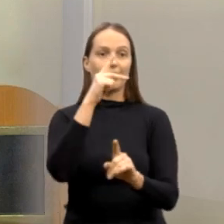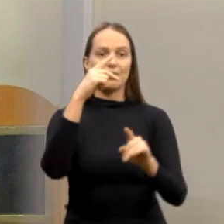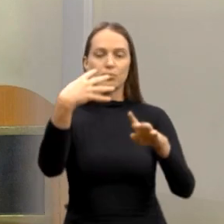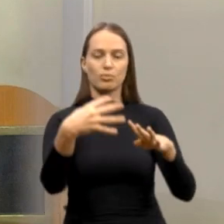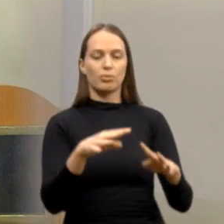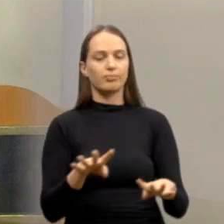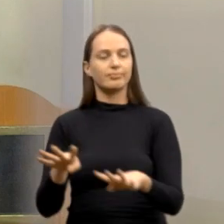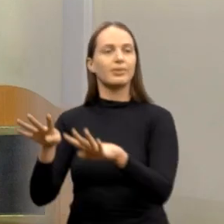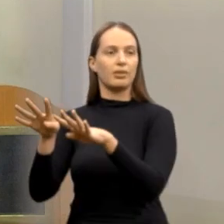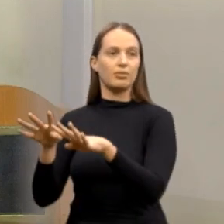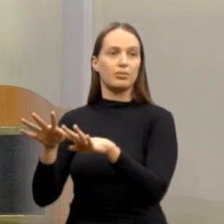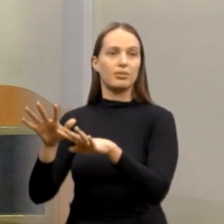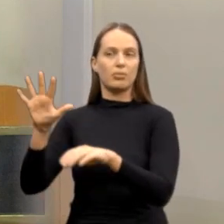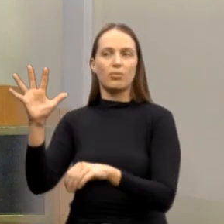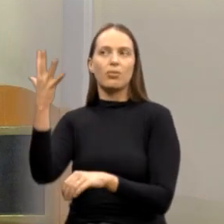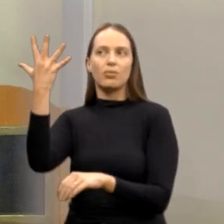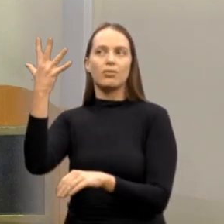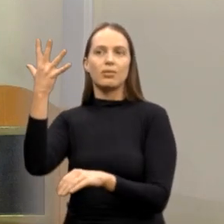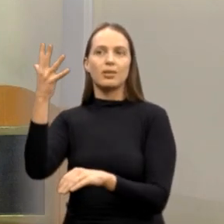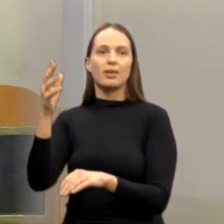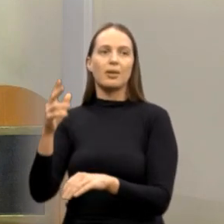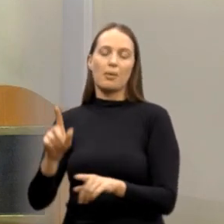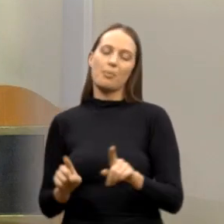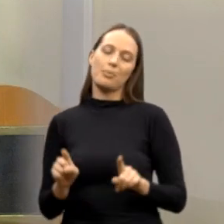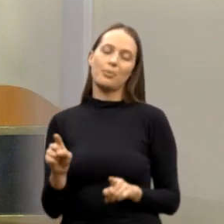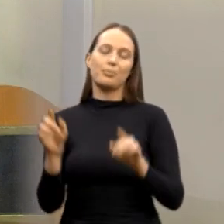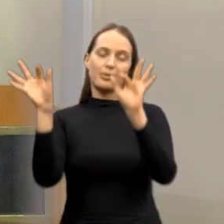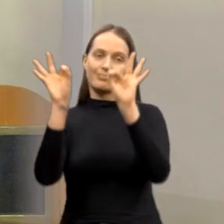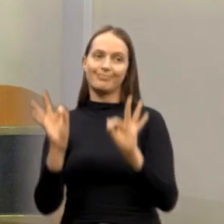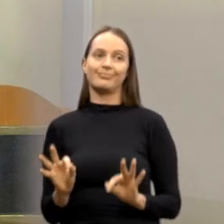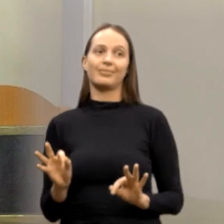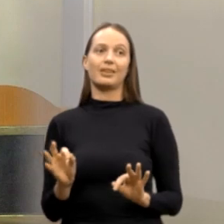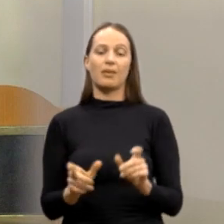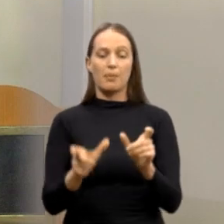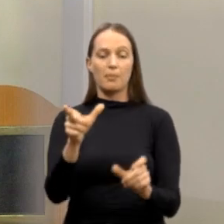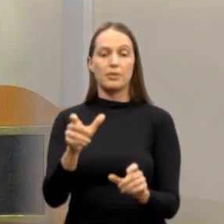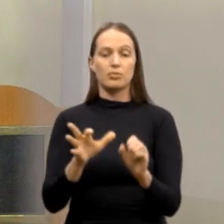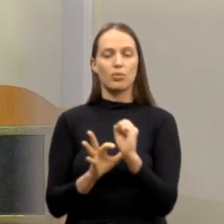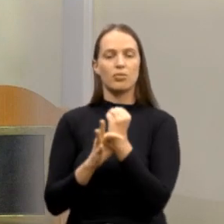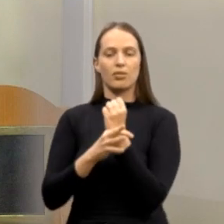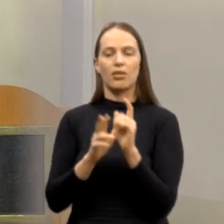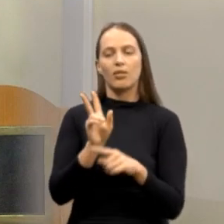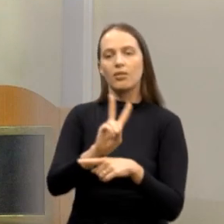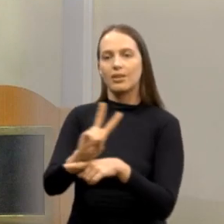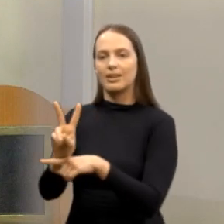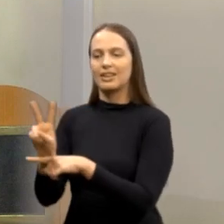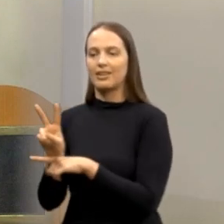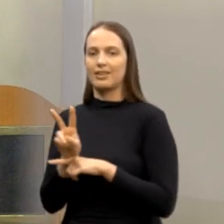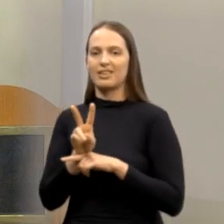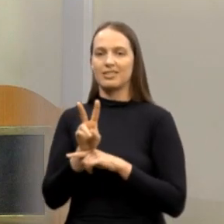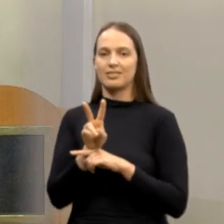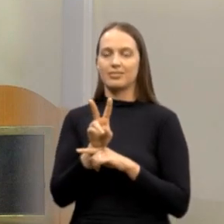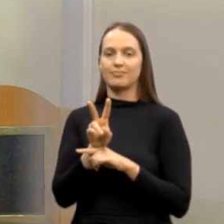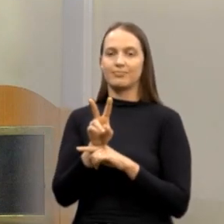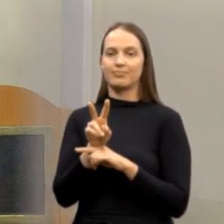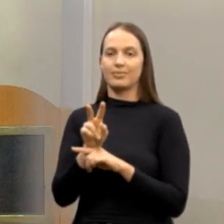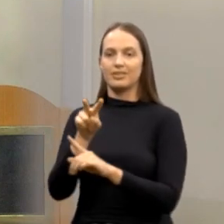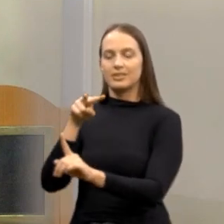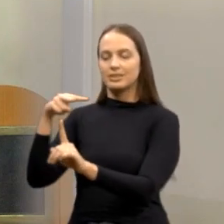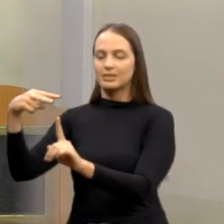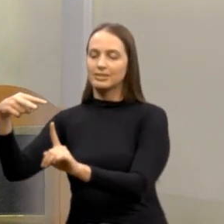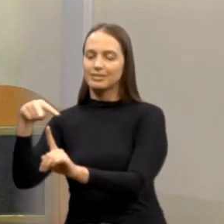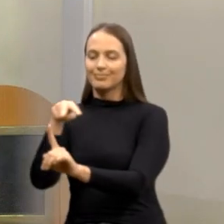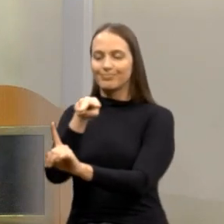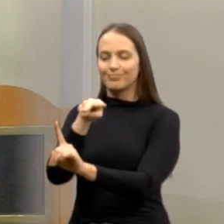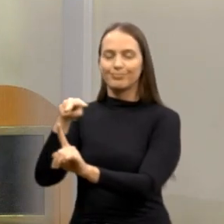feliz Fabinho percebeu que os seguranças não paravam de observá-lo e de certa forma intimidá-lo e constrangê-lo